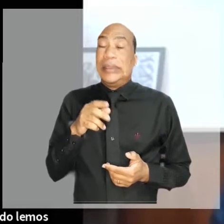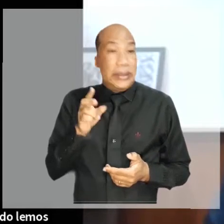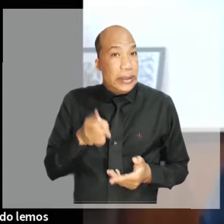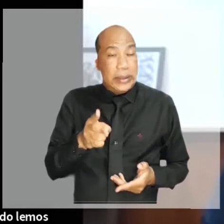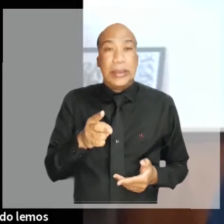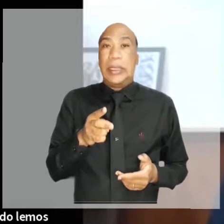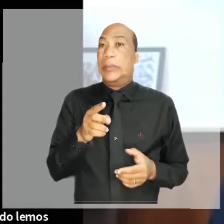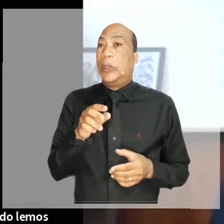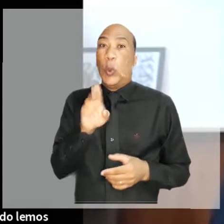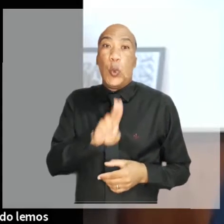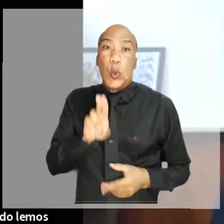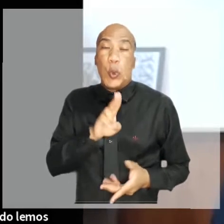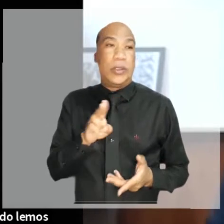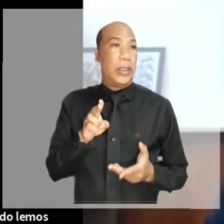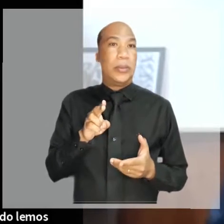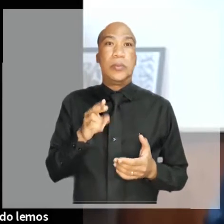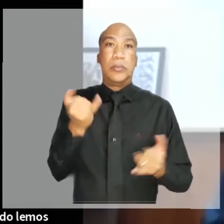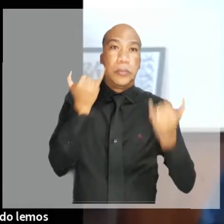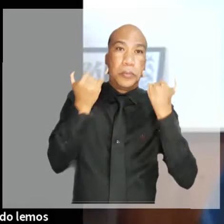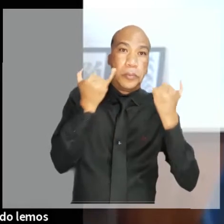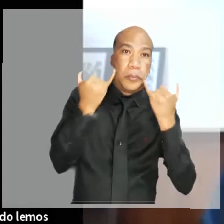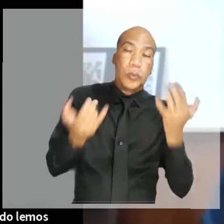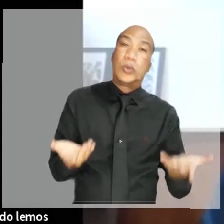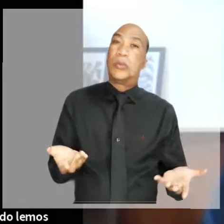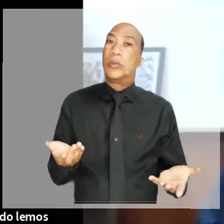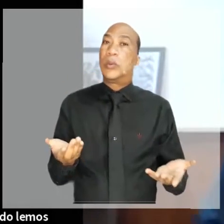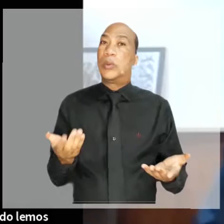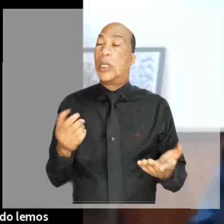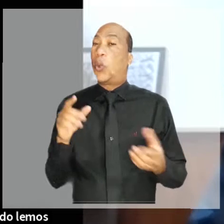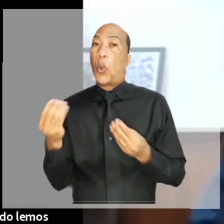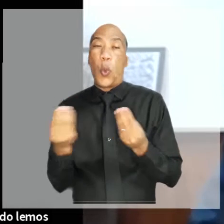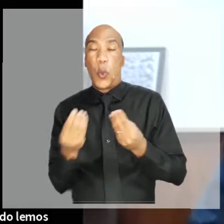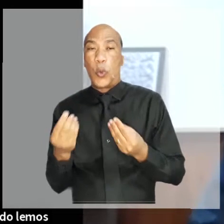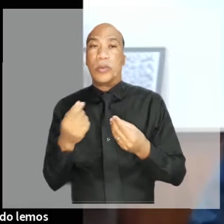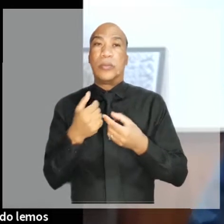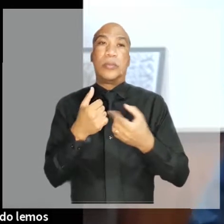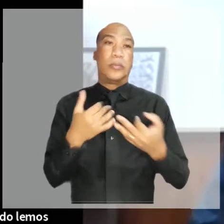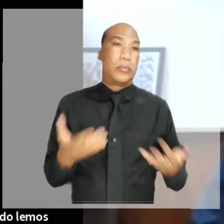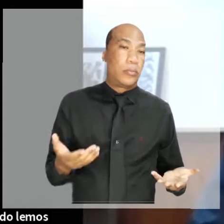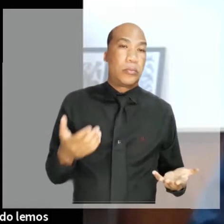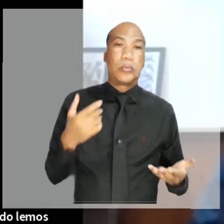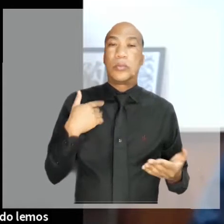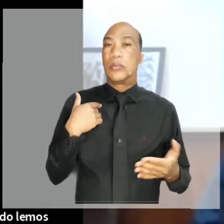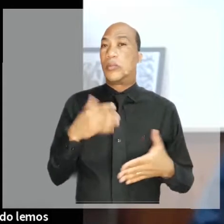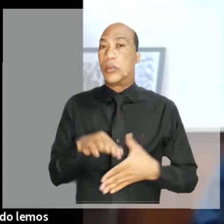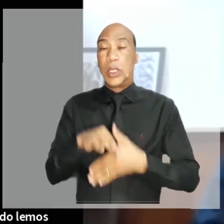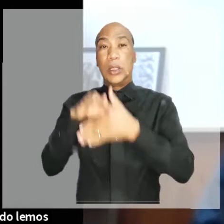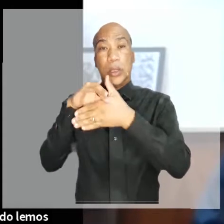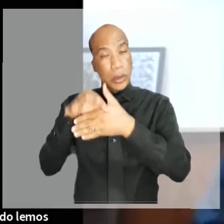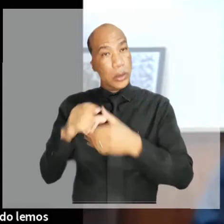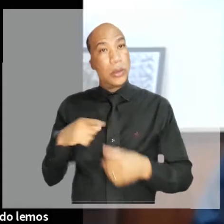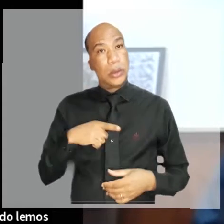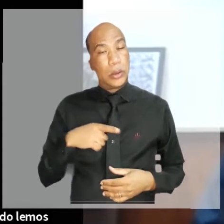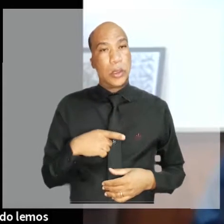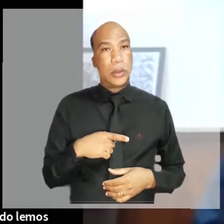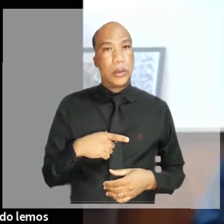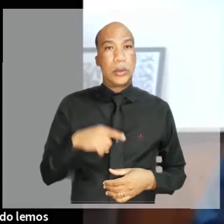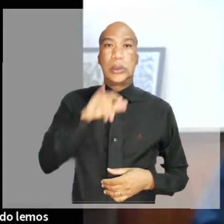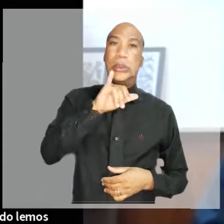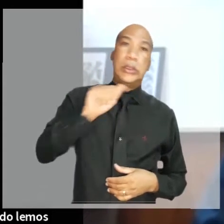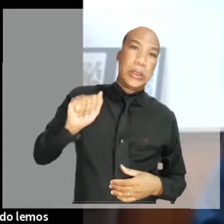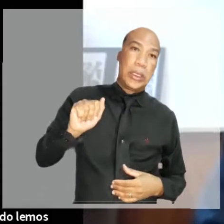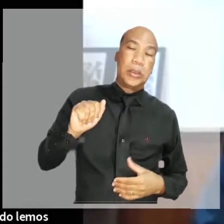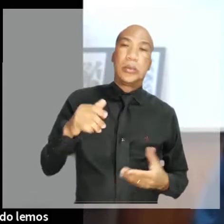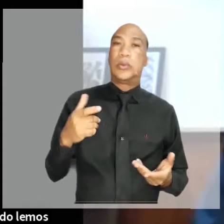realmente ocupa um lugar adequado, né, para liderar, por exemplo, discussões como essa de inteligência